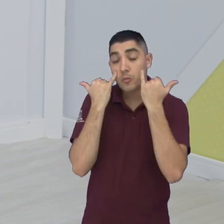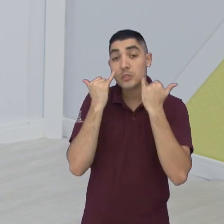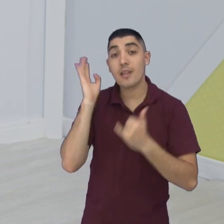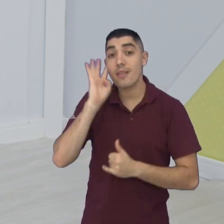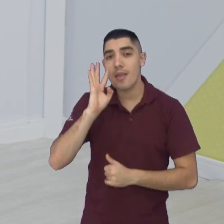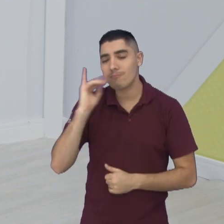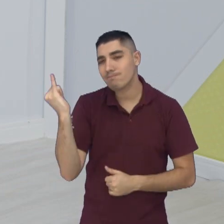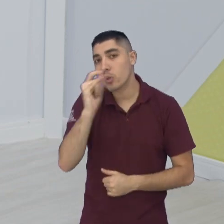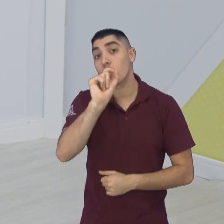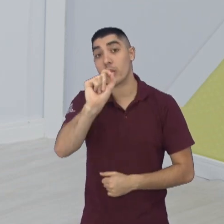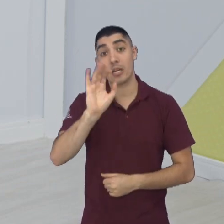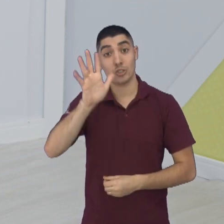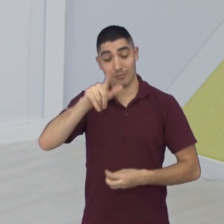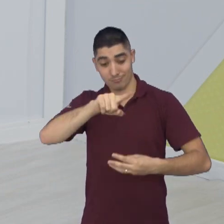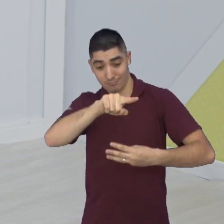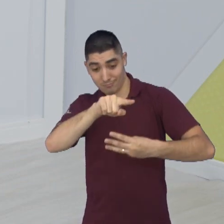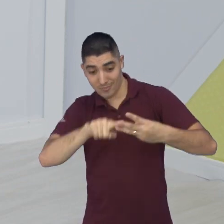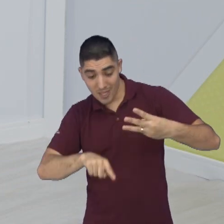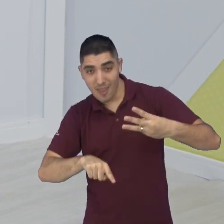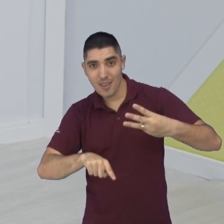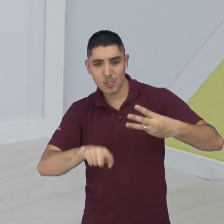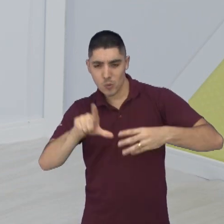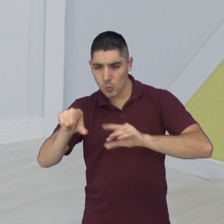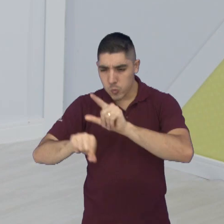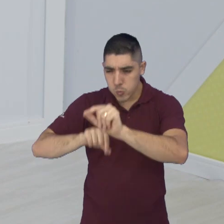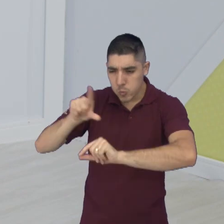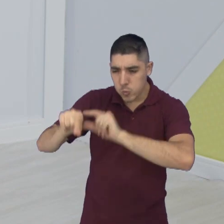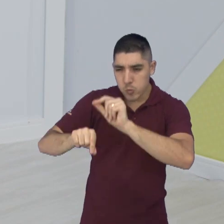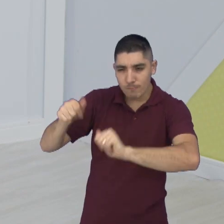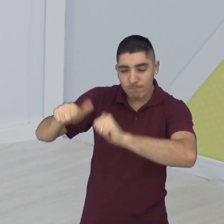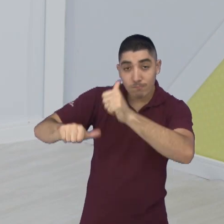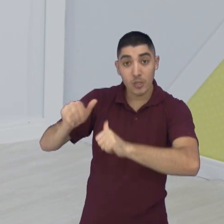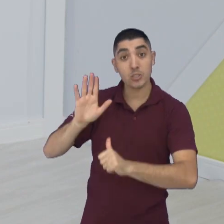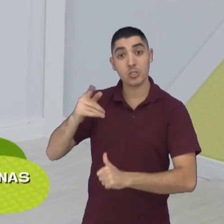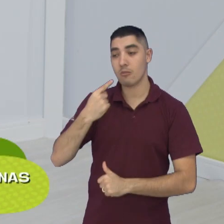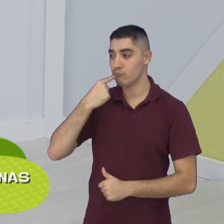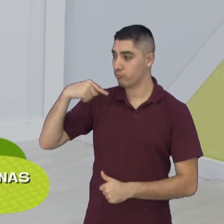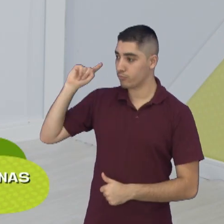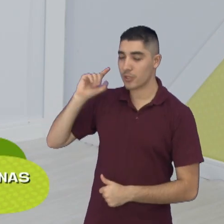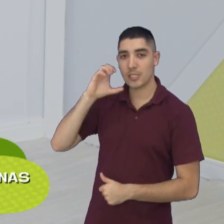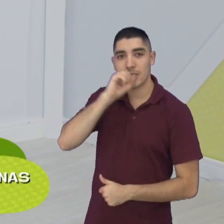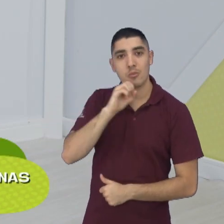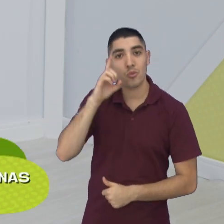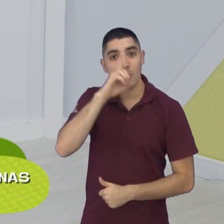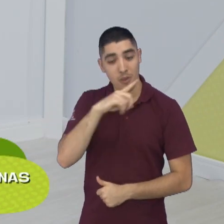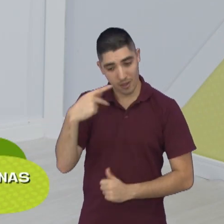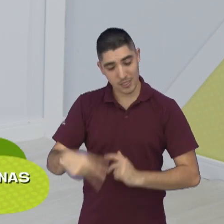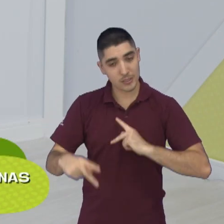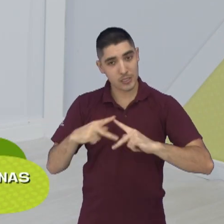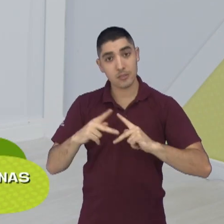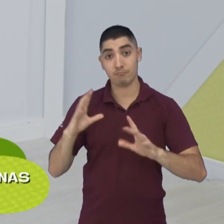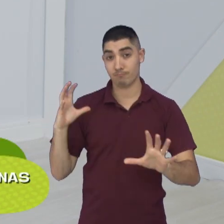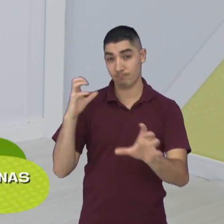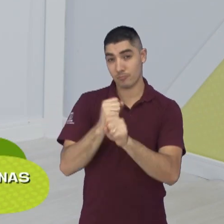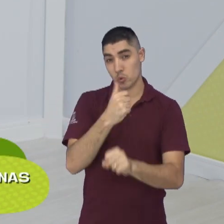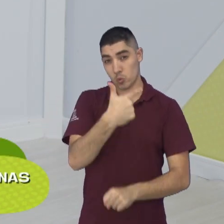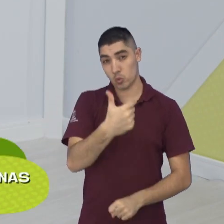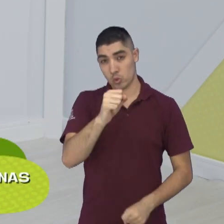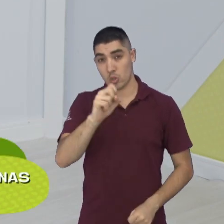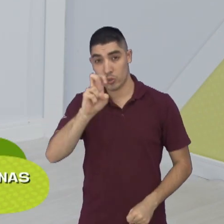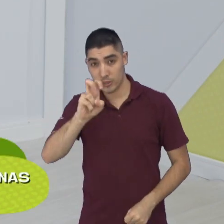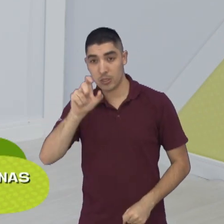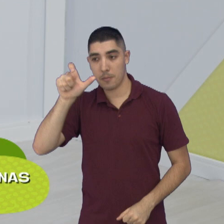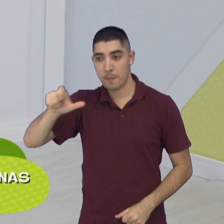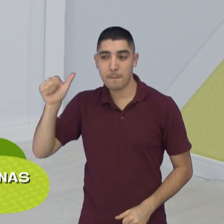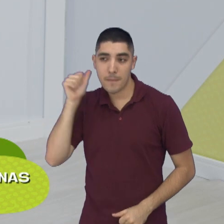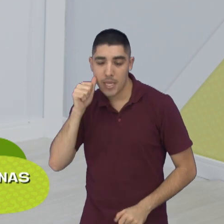bacana, 3 seletivas do programa Atleta Cidadão movimentaram o último final de semana aqui em São José. Ao todo, 285 meninas e